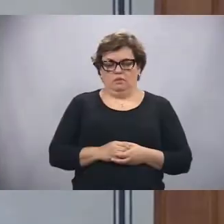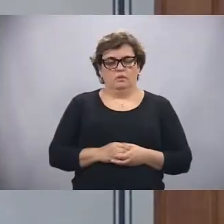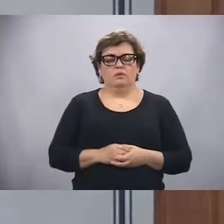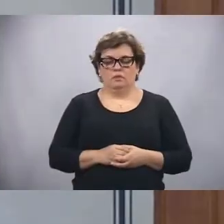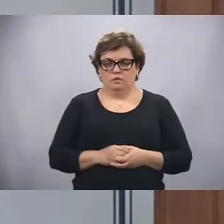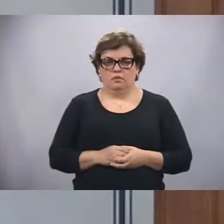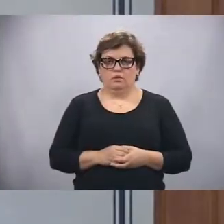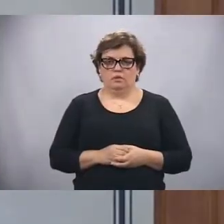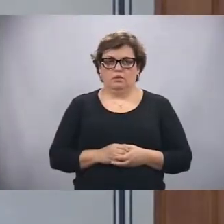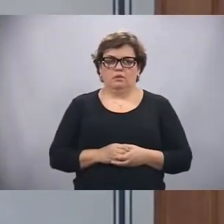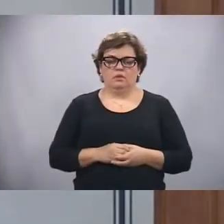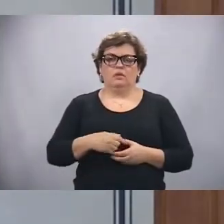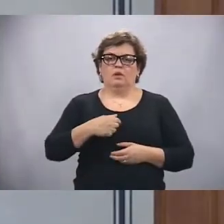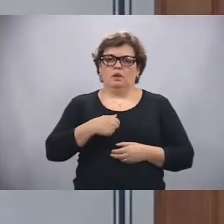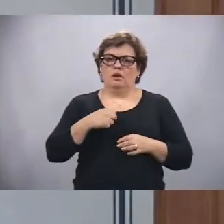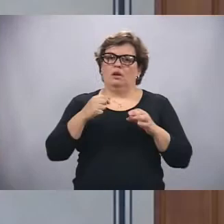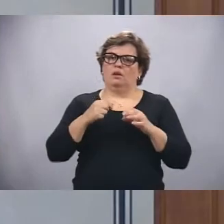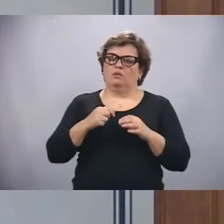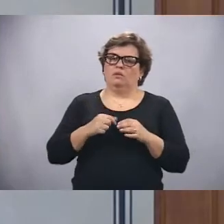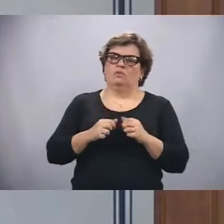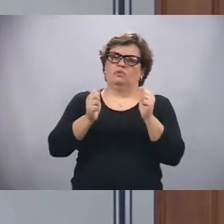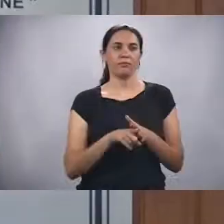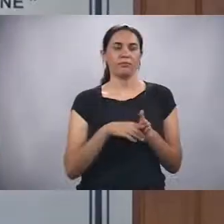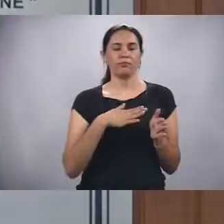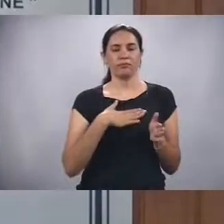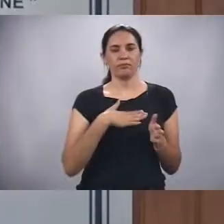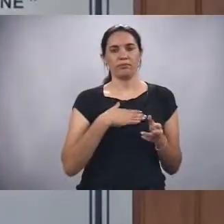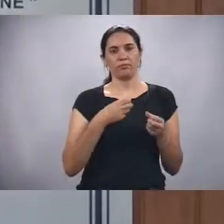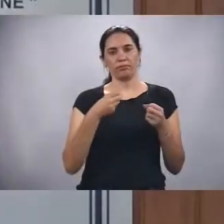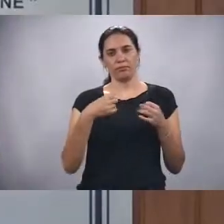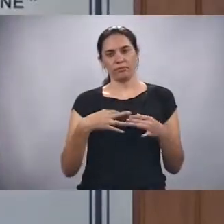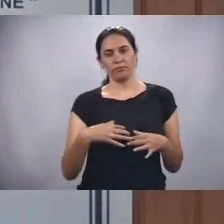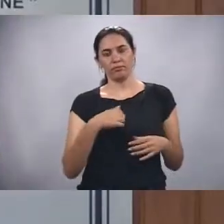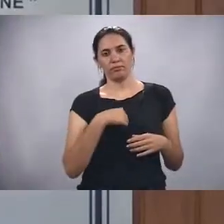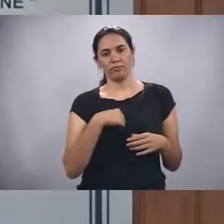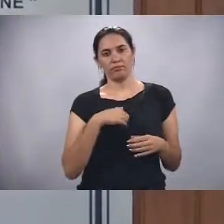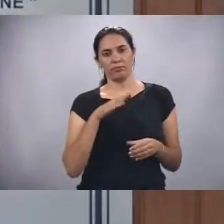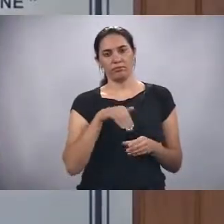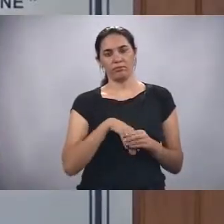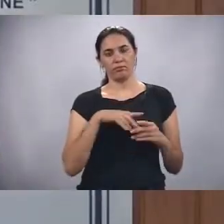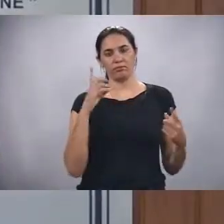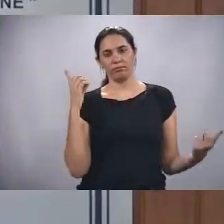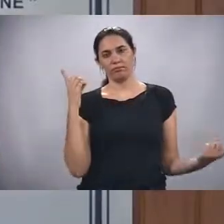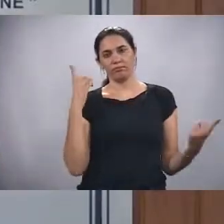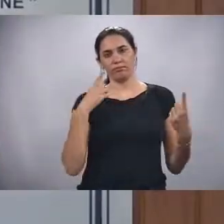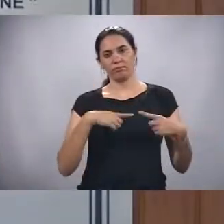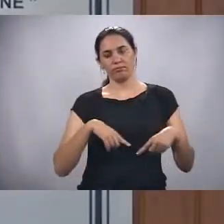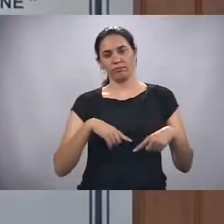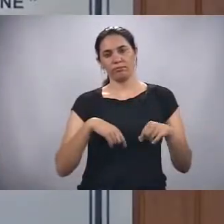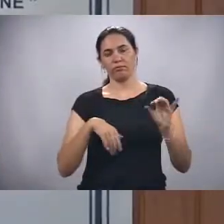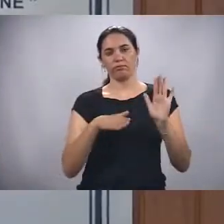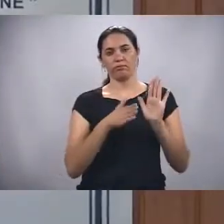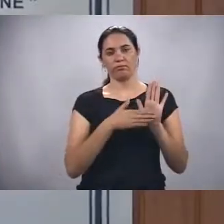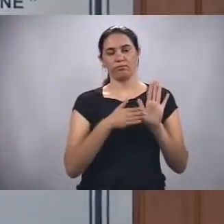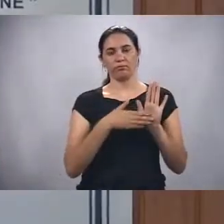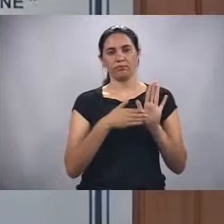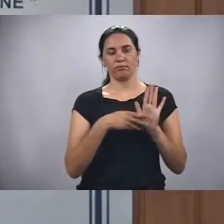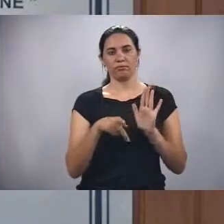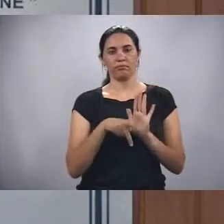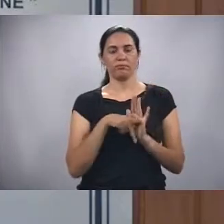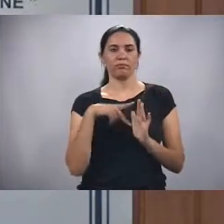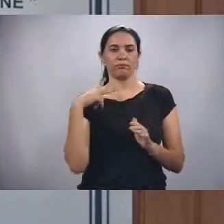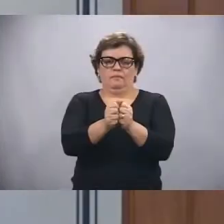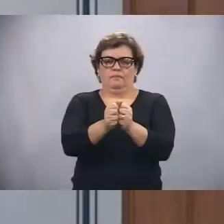volto favoravelmente a vossa CPI que é para o bem da cidade voltarei contrário a propositura do Vereador